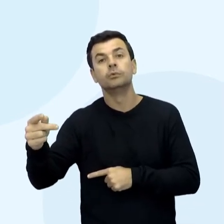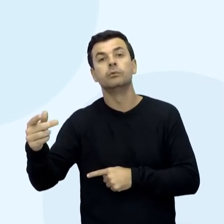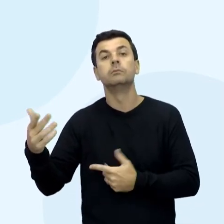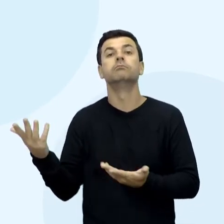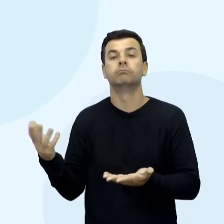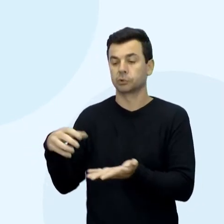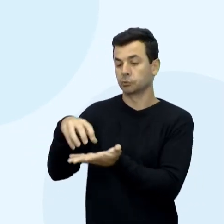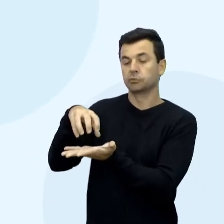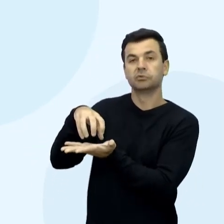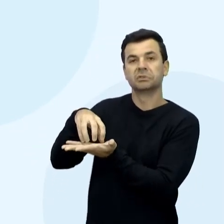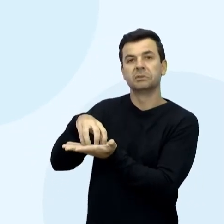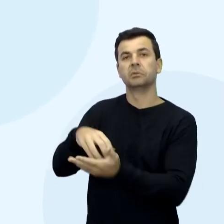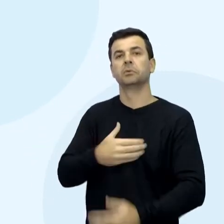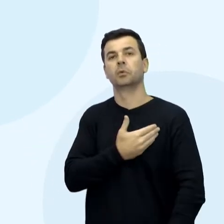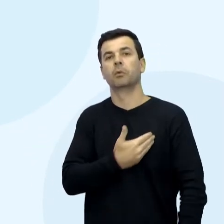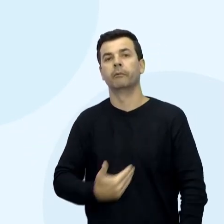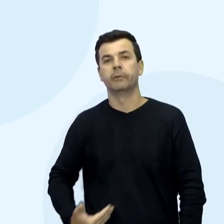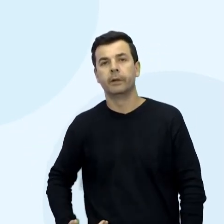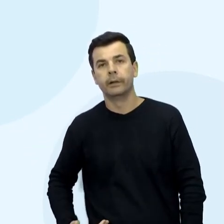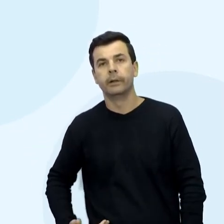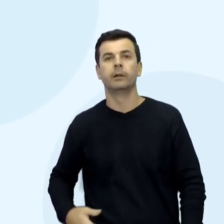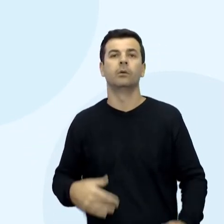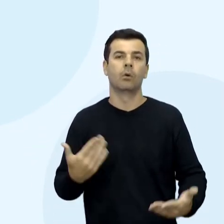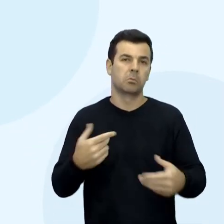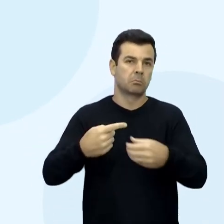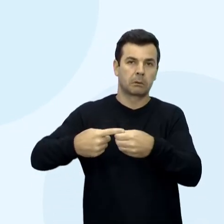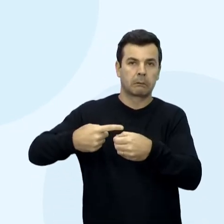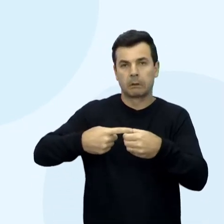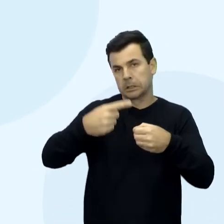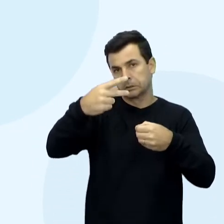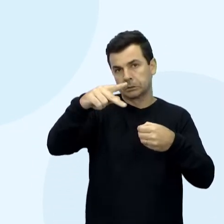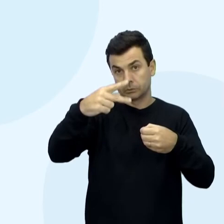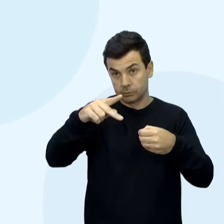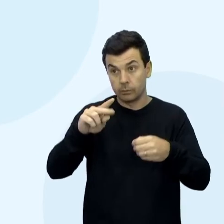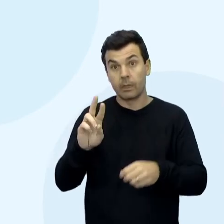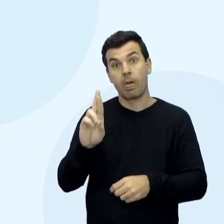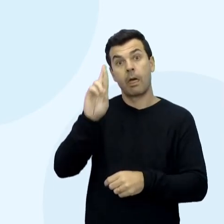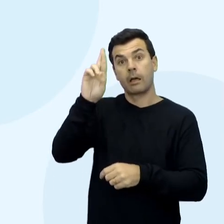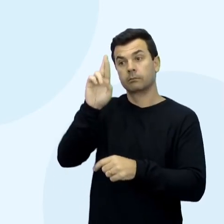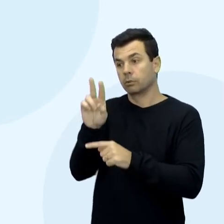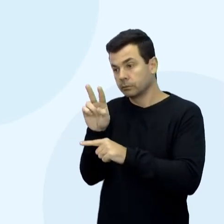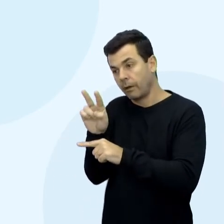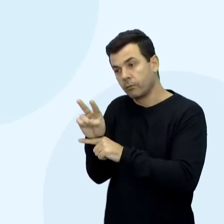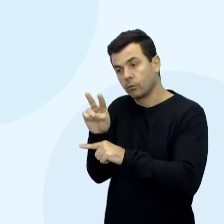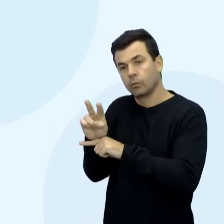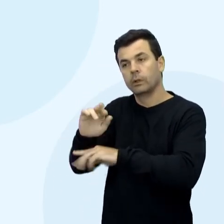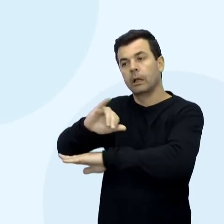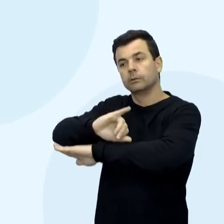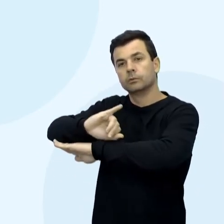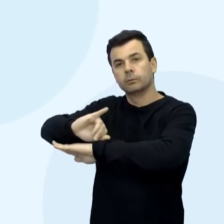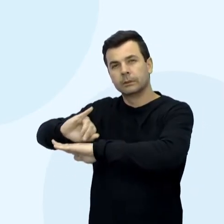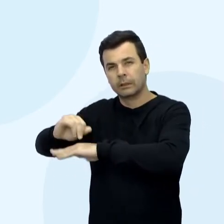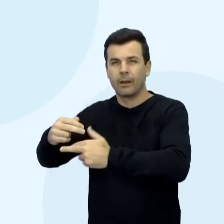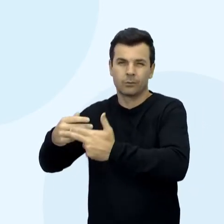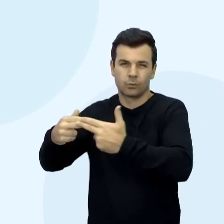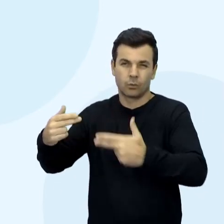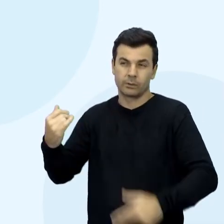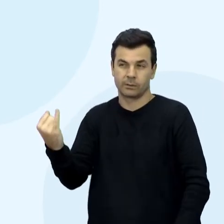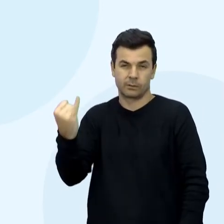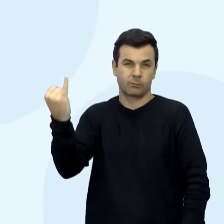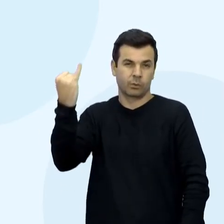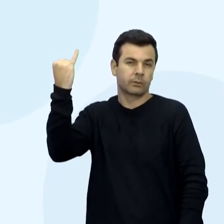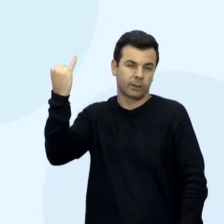o setor aí do governo, da sua região, que cuida dos patrimônios materiais, das coisas de valor de